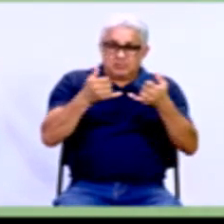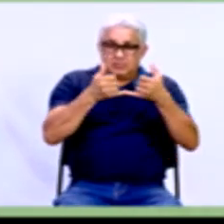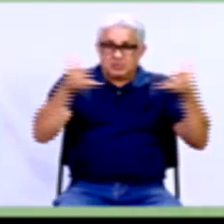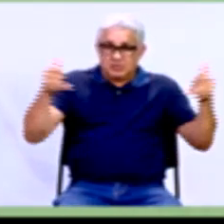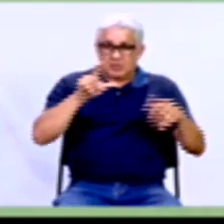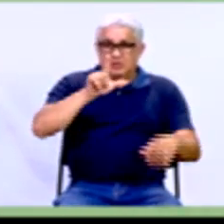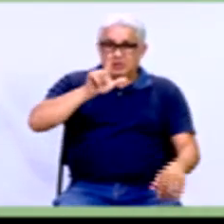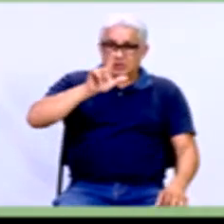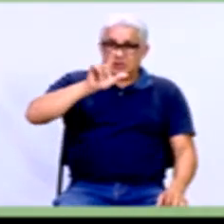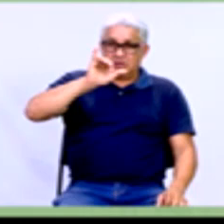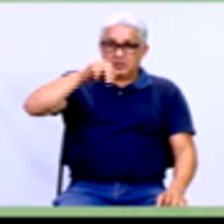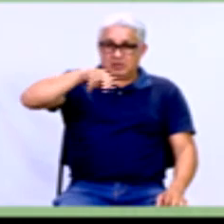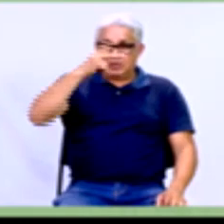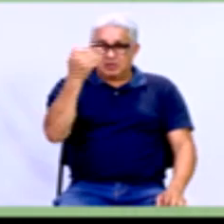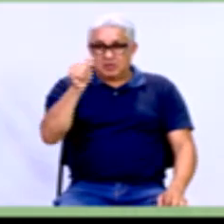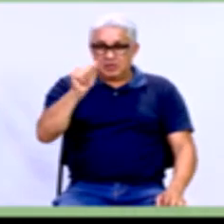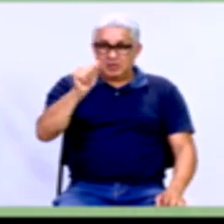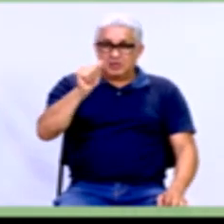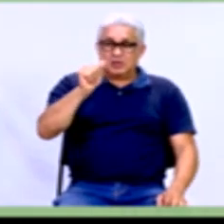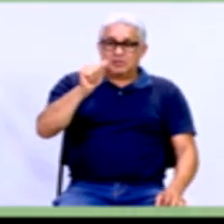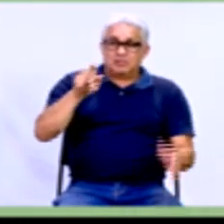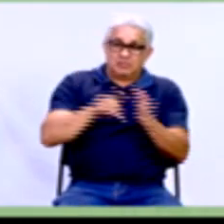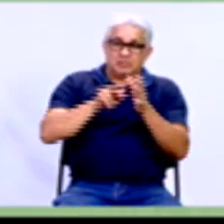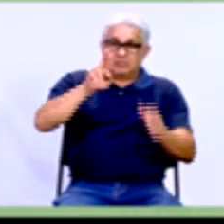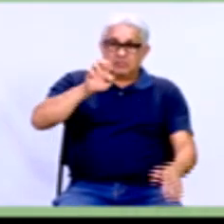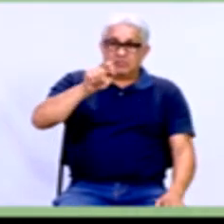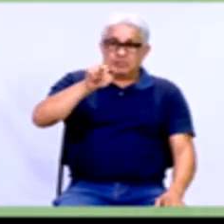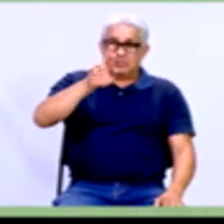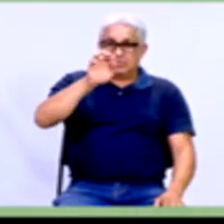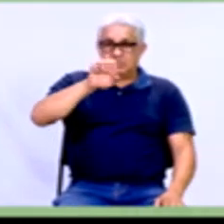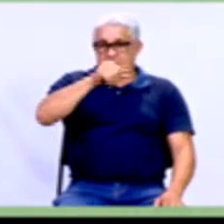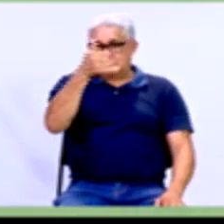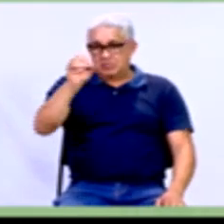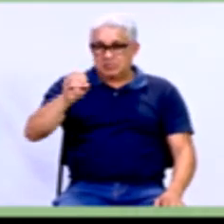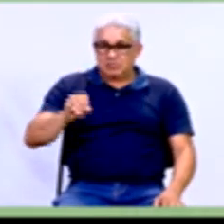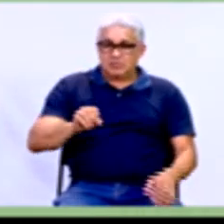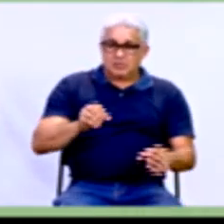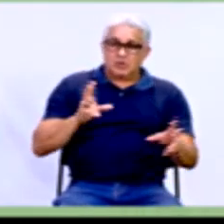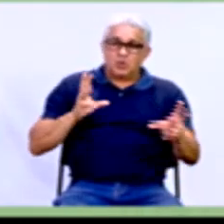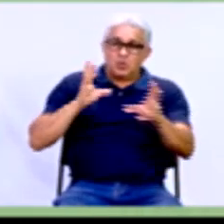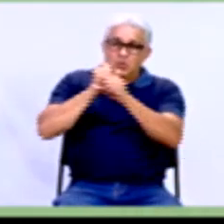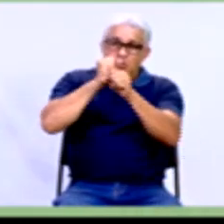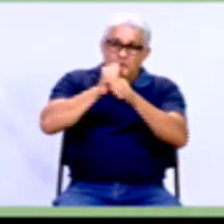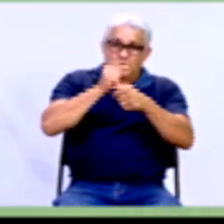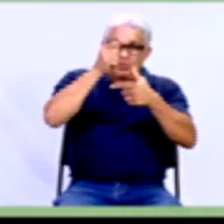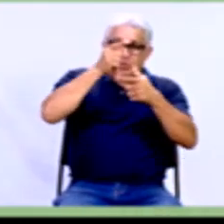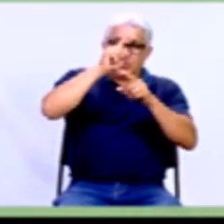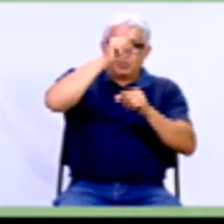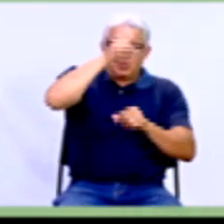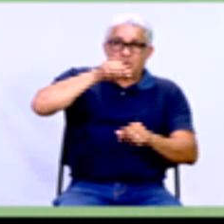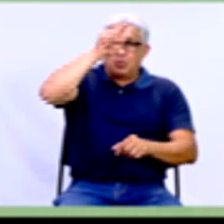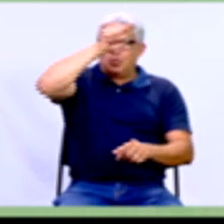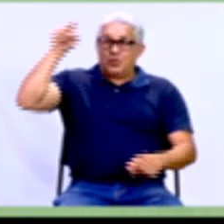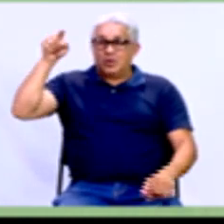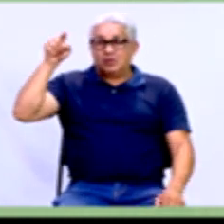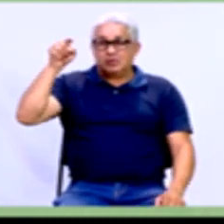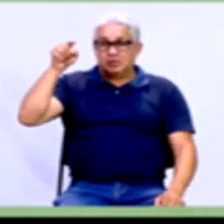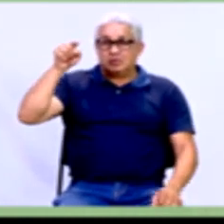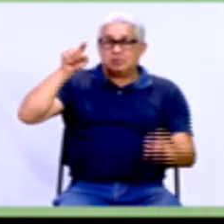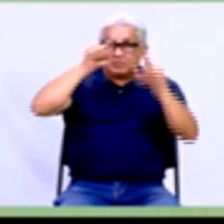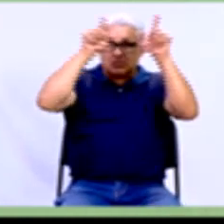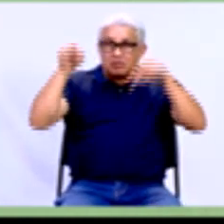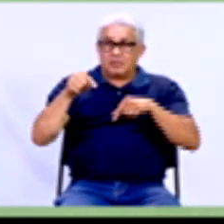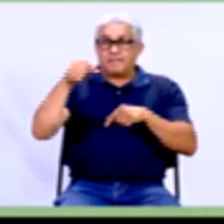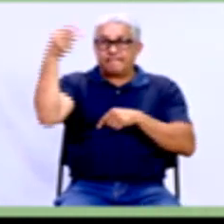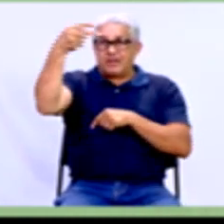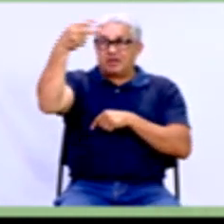a soma dos quadrados de todos os resíduos, né, o total de D elevado ao quadrado, é um mínimo. Tá? Quando eu